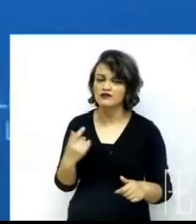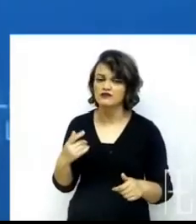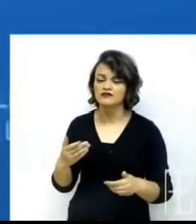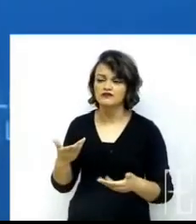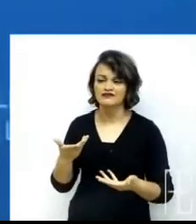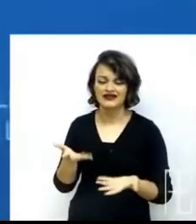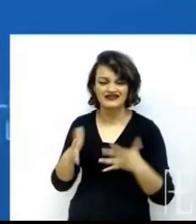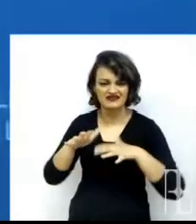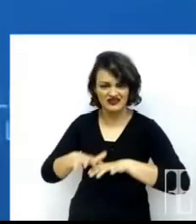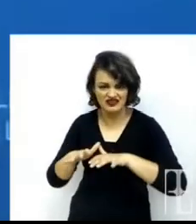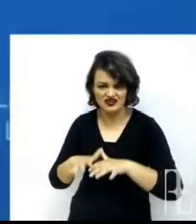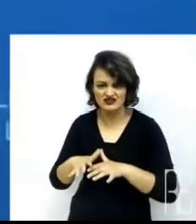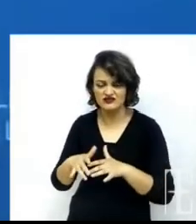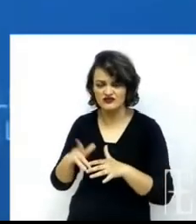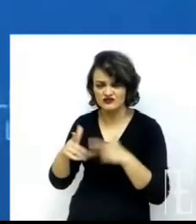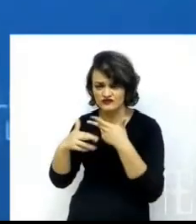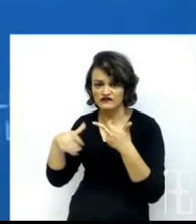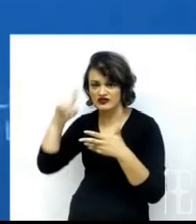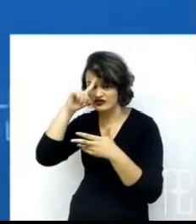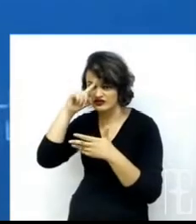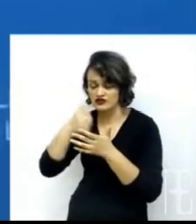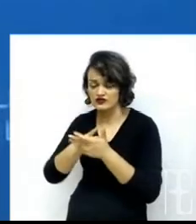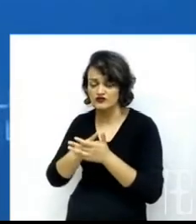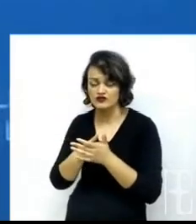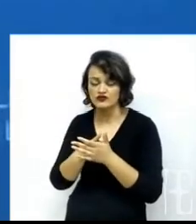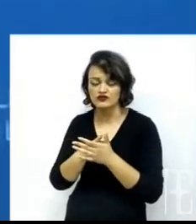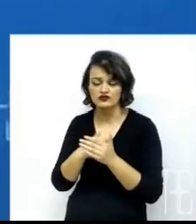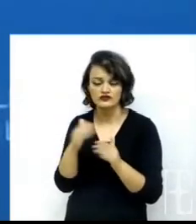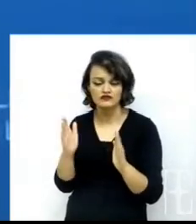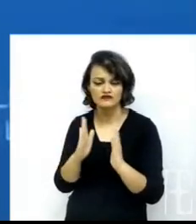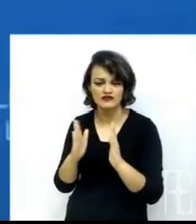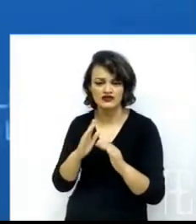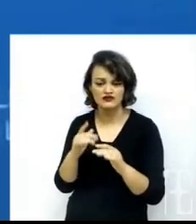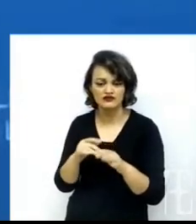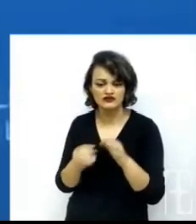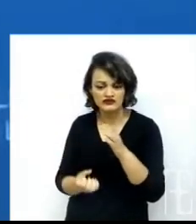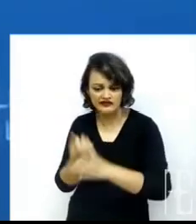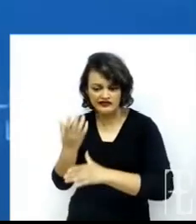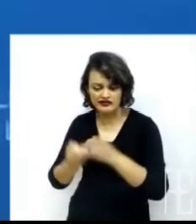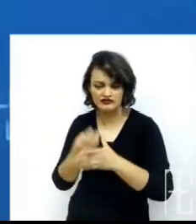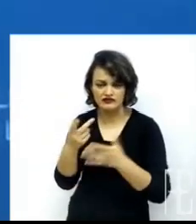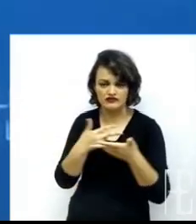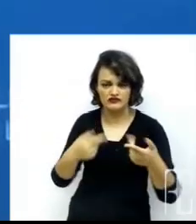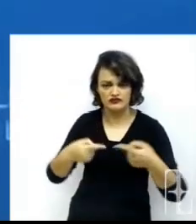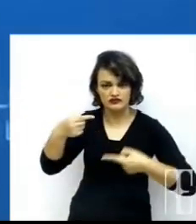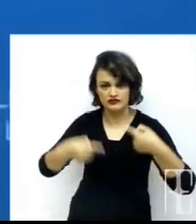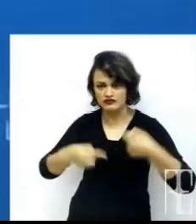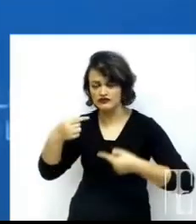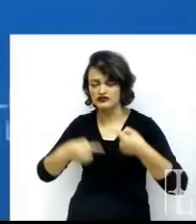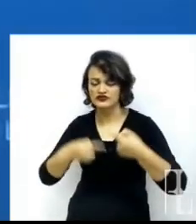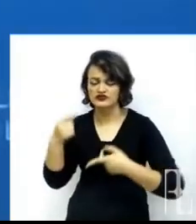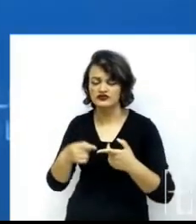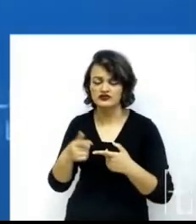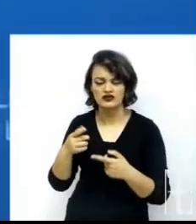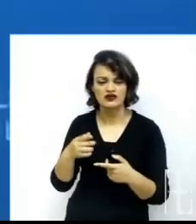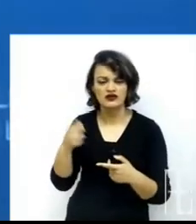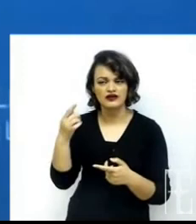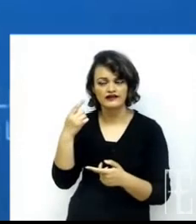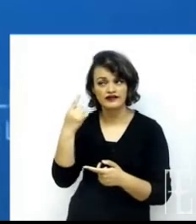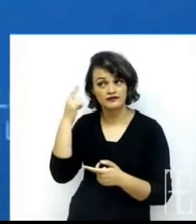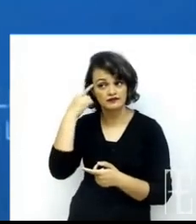integração das suas decisões no processo regular de elaborações de políticas,